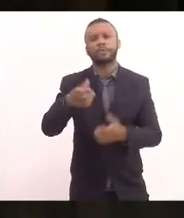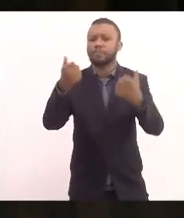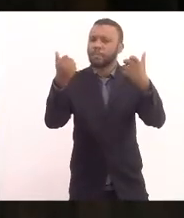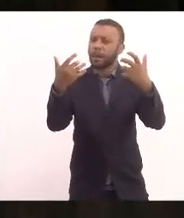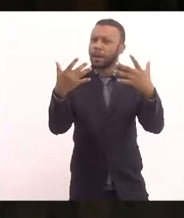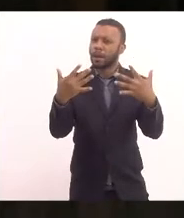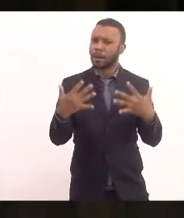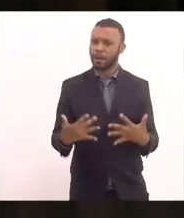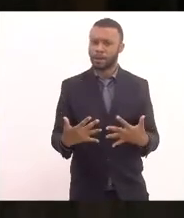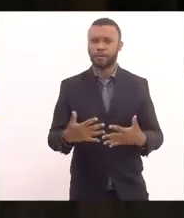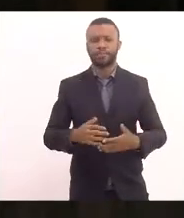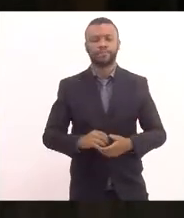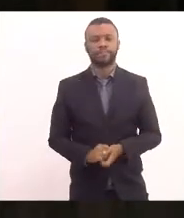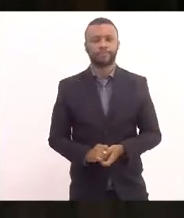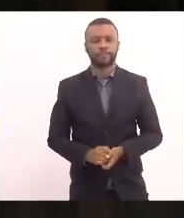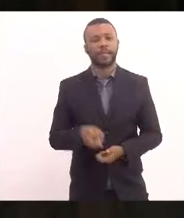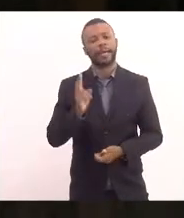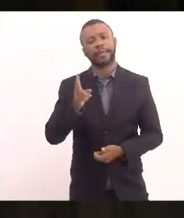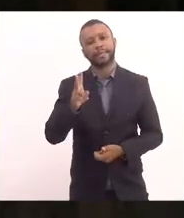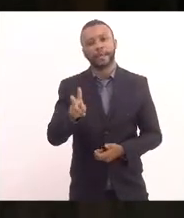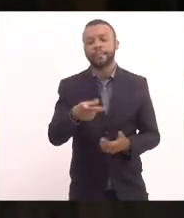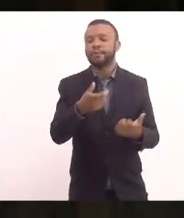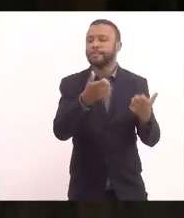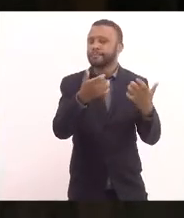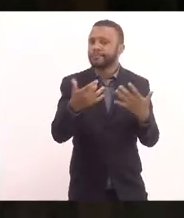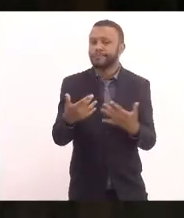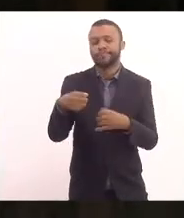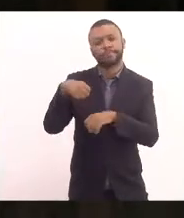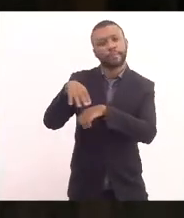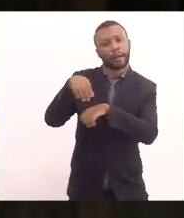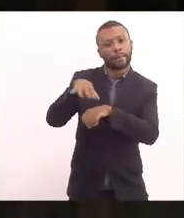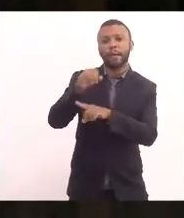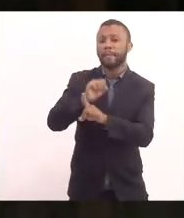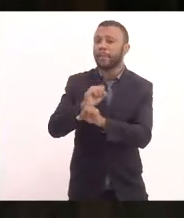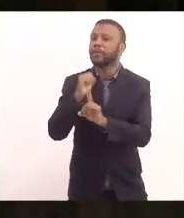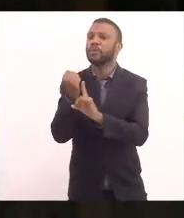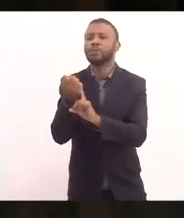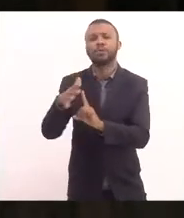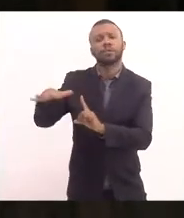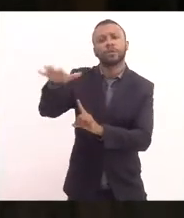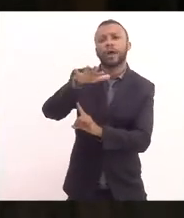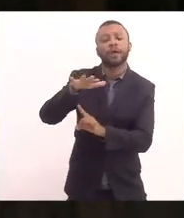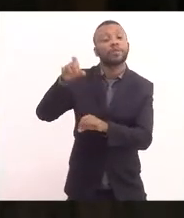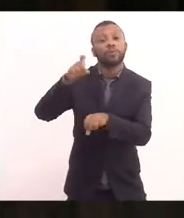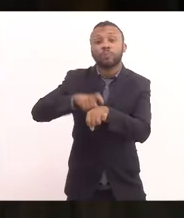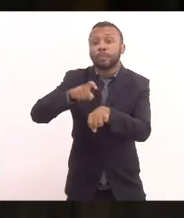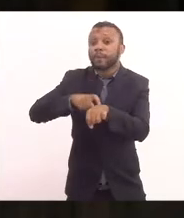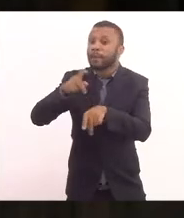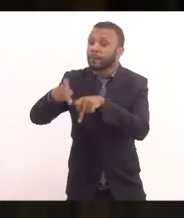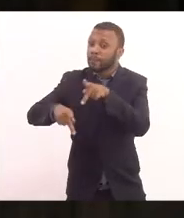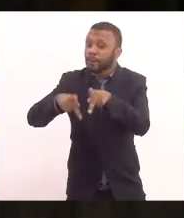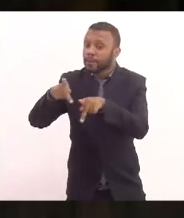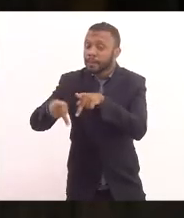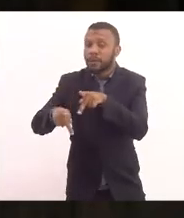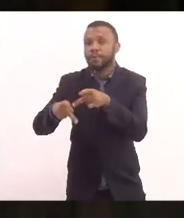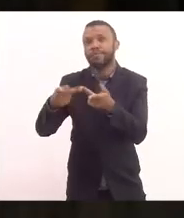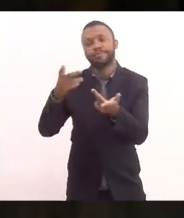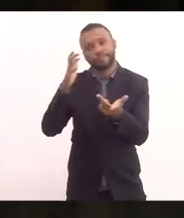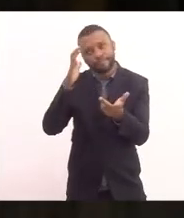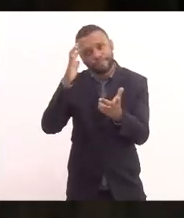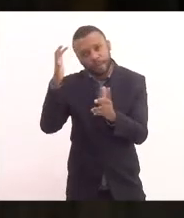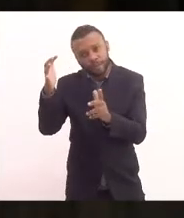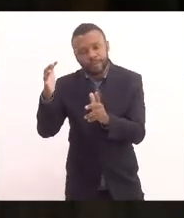né? E sempre falamos para a sociedade o seguinte: quando a população saía do hospital, depois